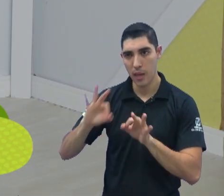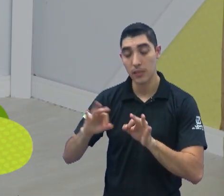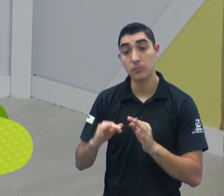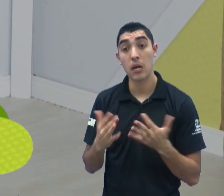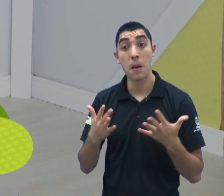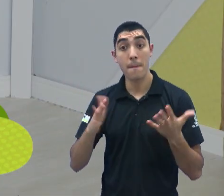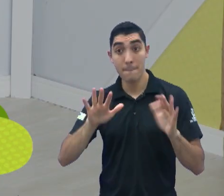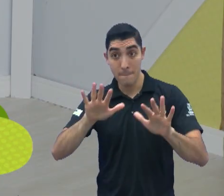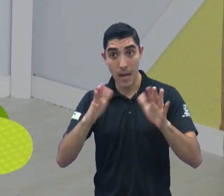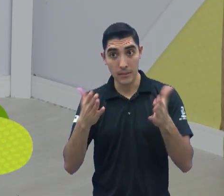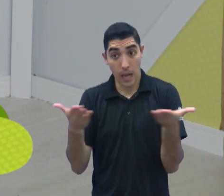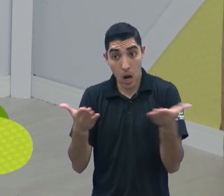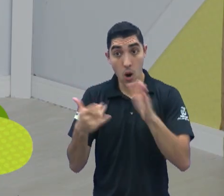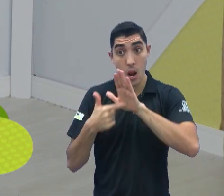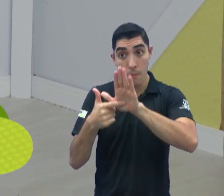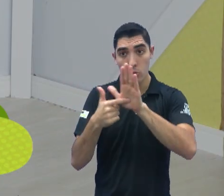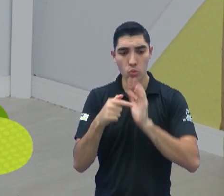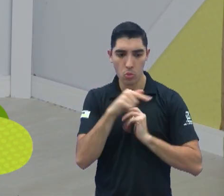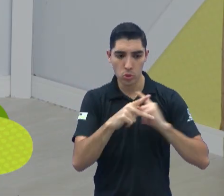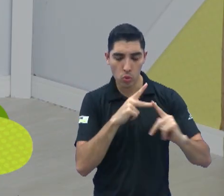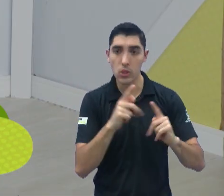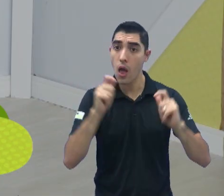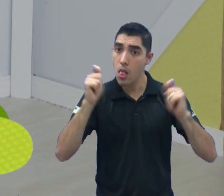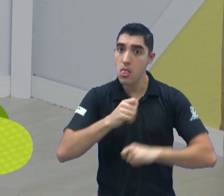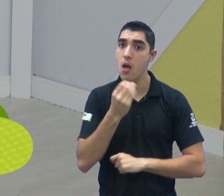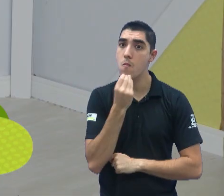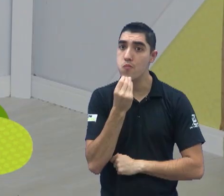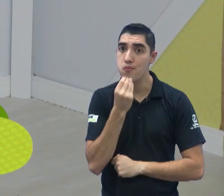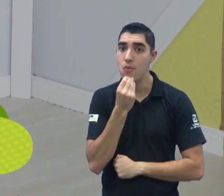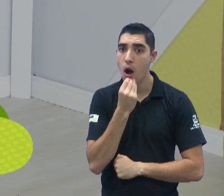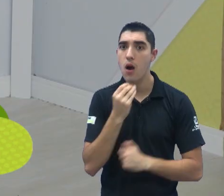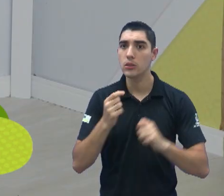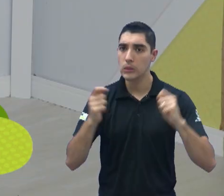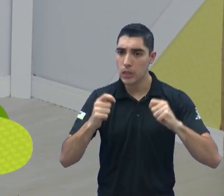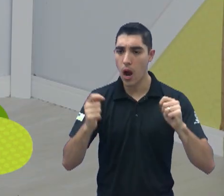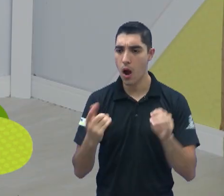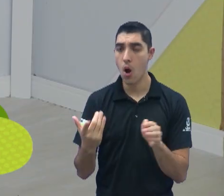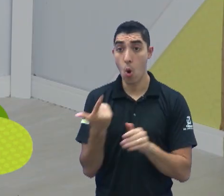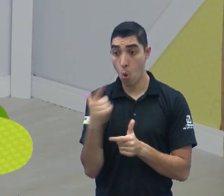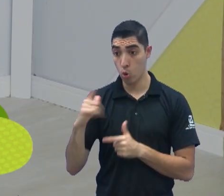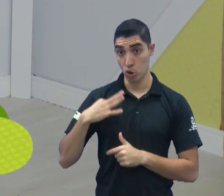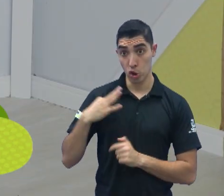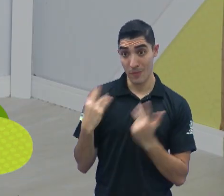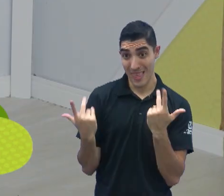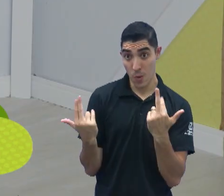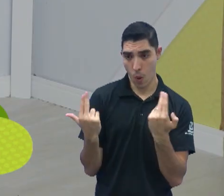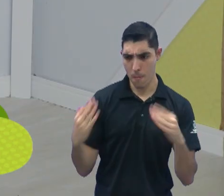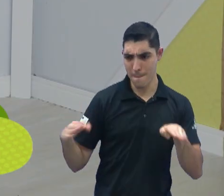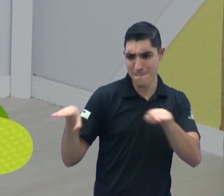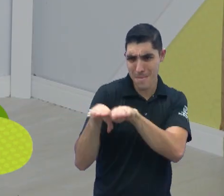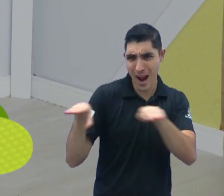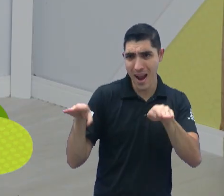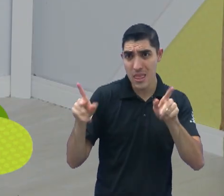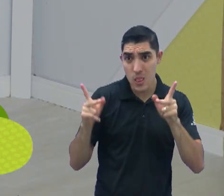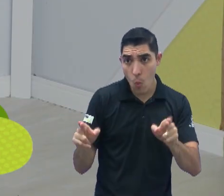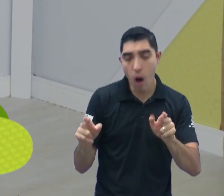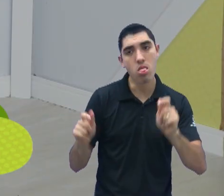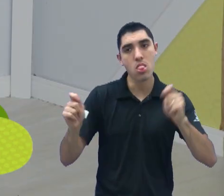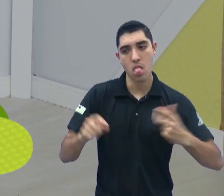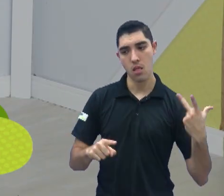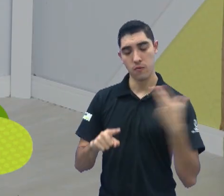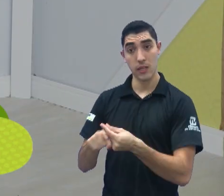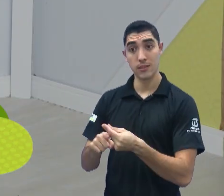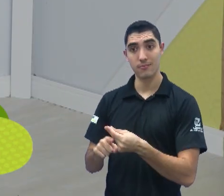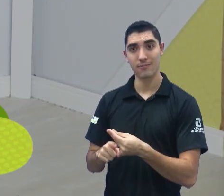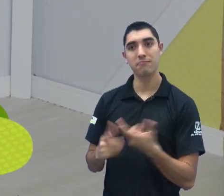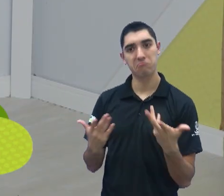força dentro da parte intermediária da tabela, enfrentando e vencendo um adversário direto, como eu disse, nessa parte intermediária.